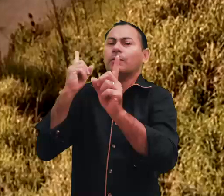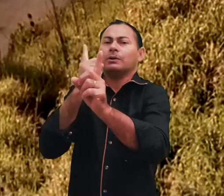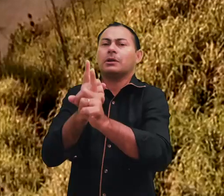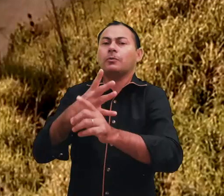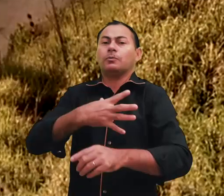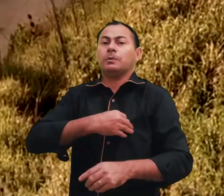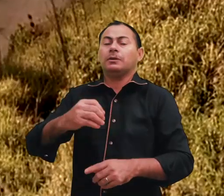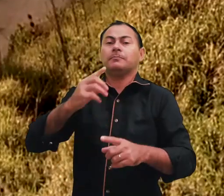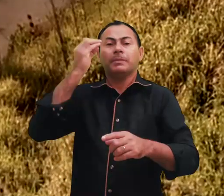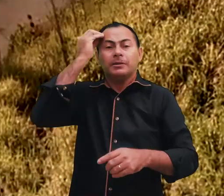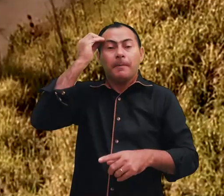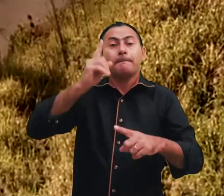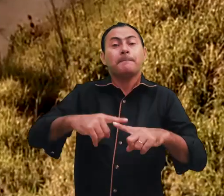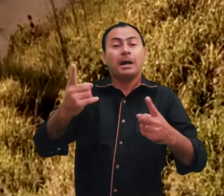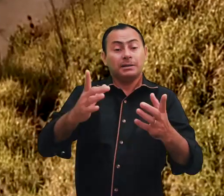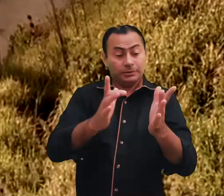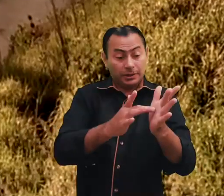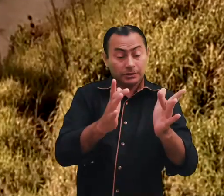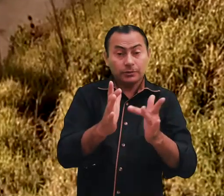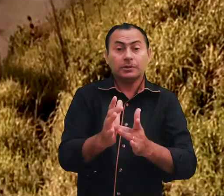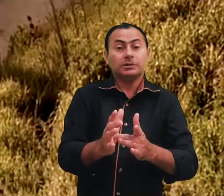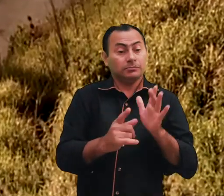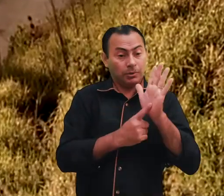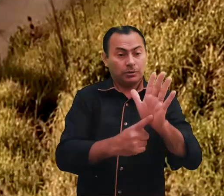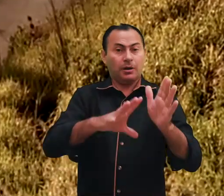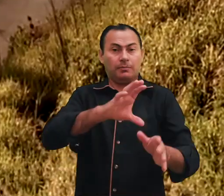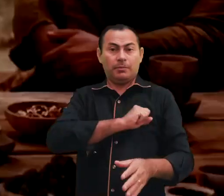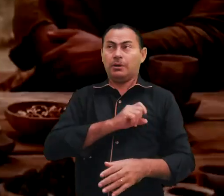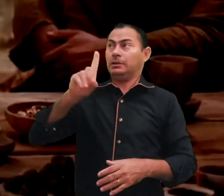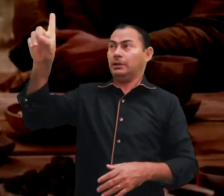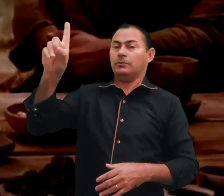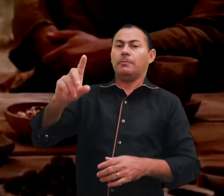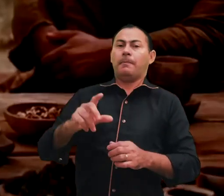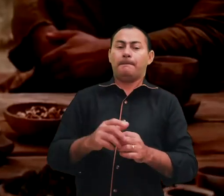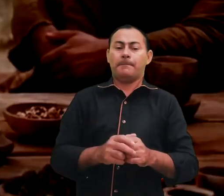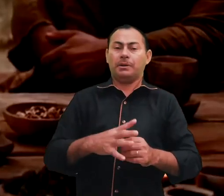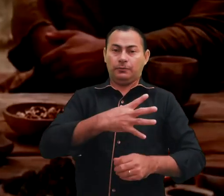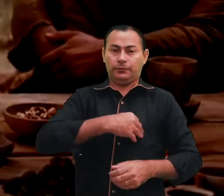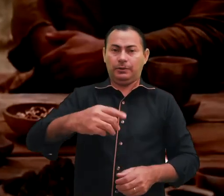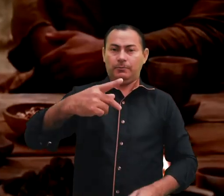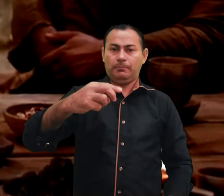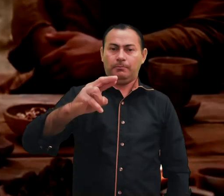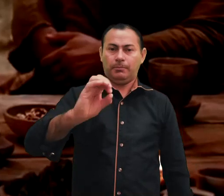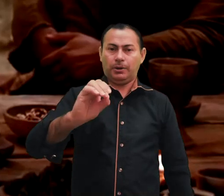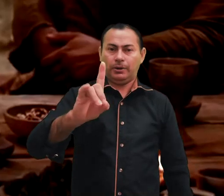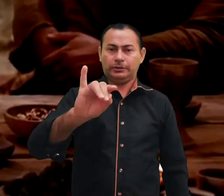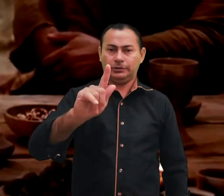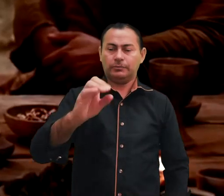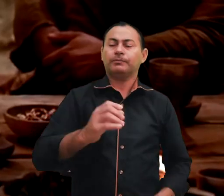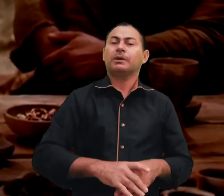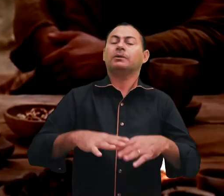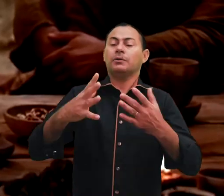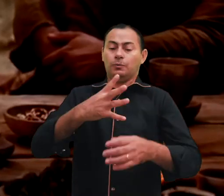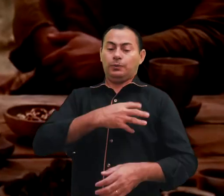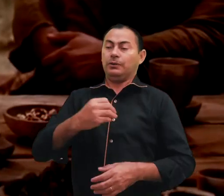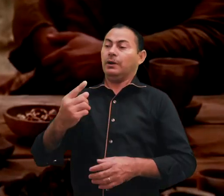imaginem. Mas foi assim que Jesus ilustrou o amor de Deus por um pródigo, quando ele resolve voltar para o